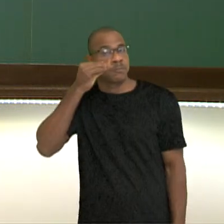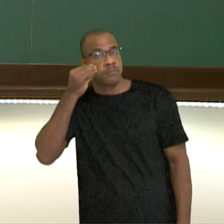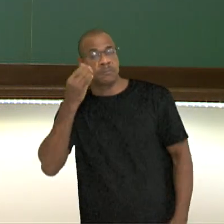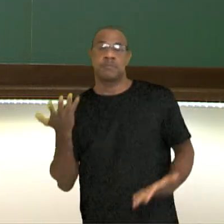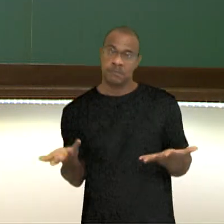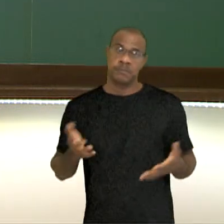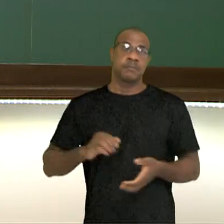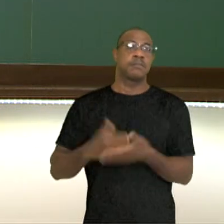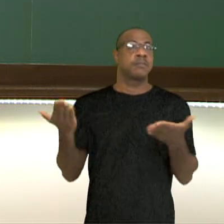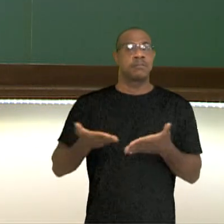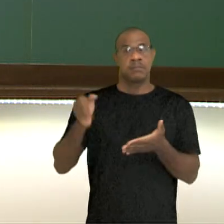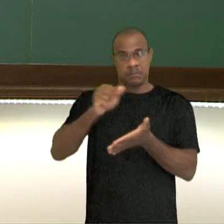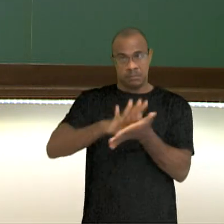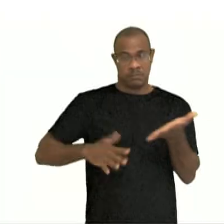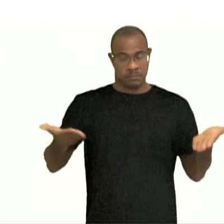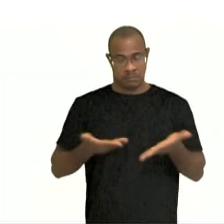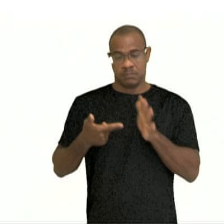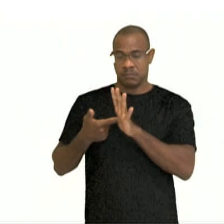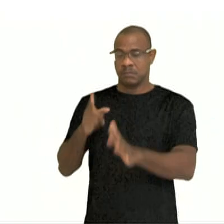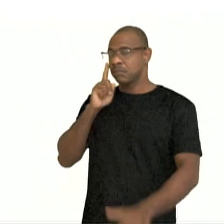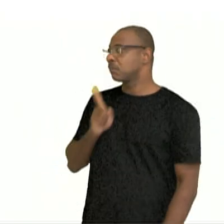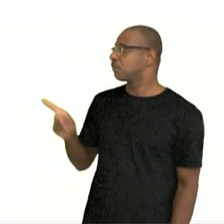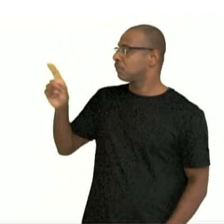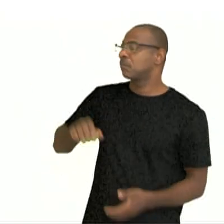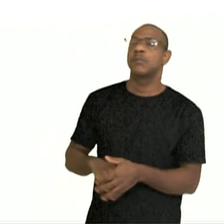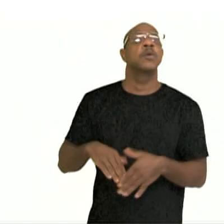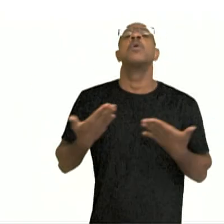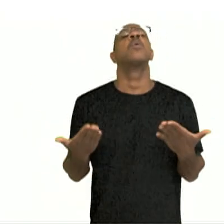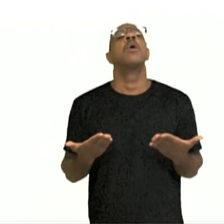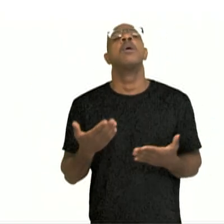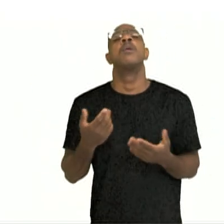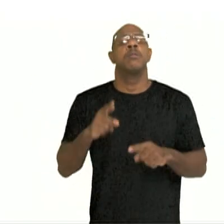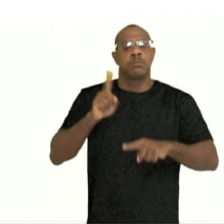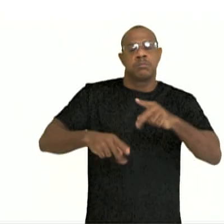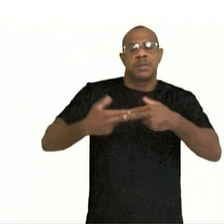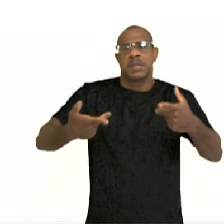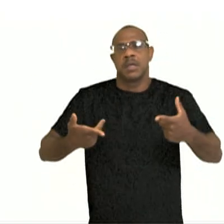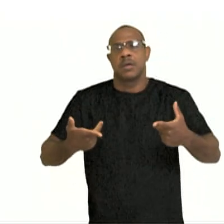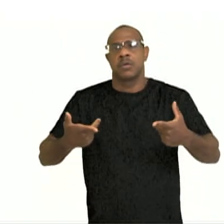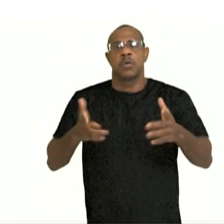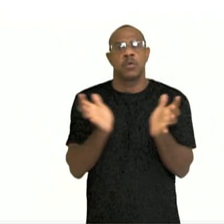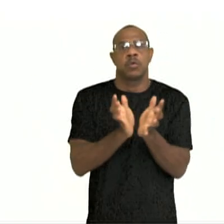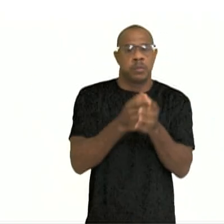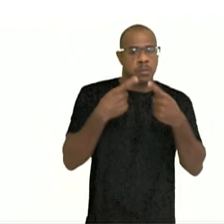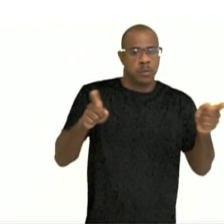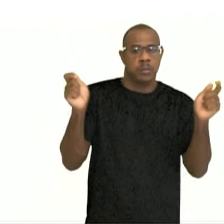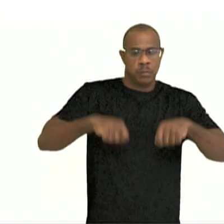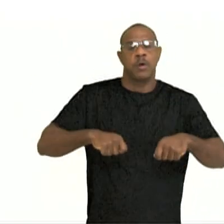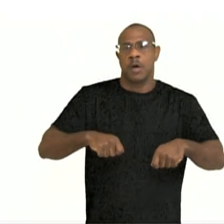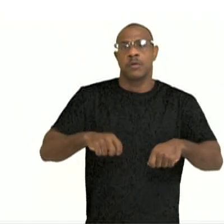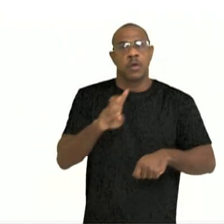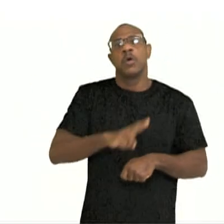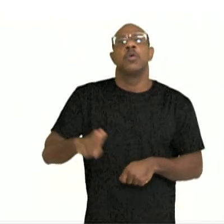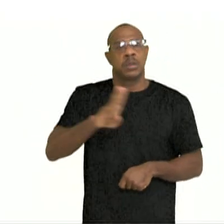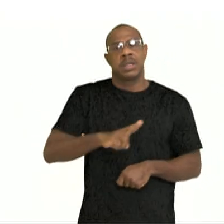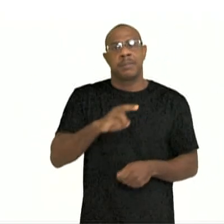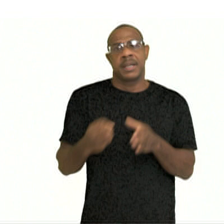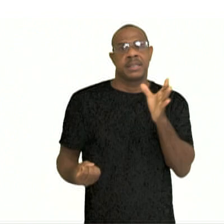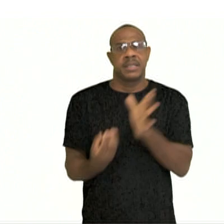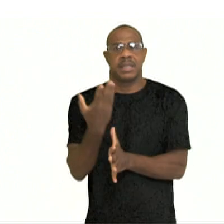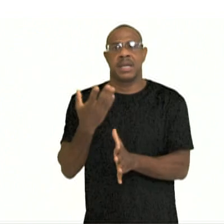experimental, vamos a mais uma atividade. Que materiais os músicos podem utilizar para criar música